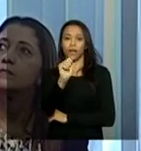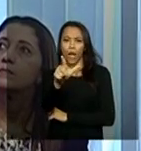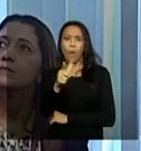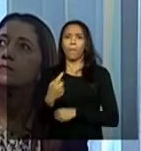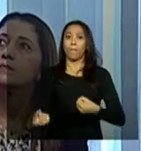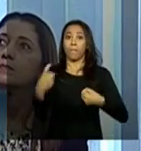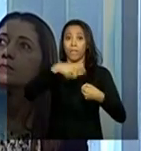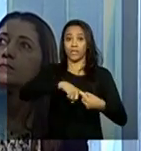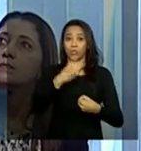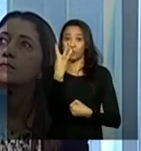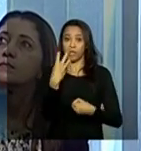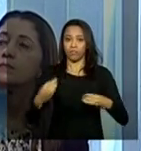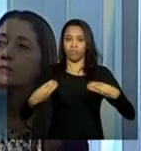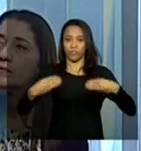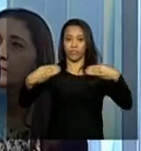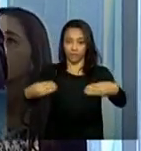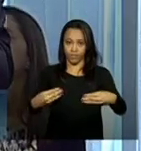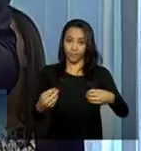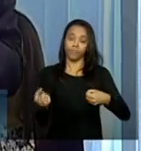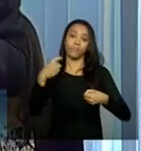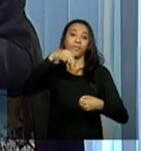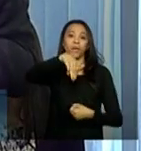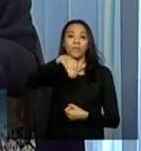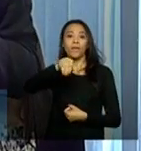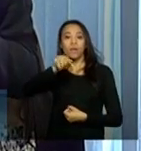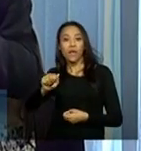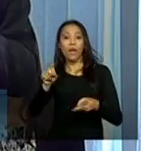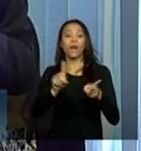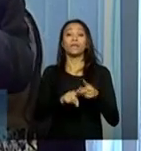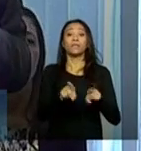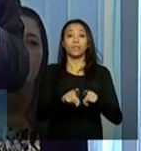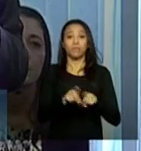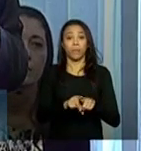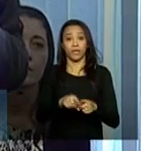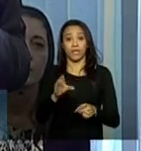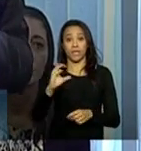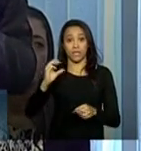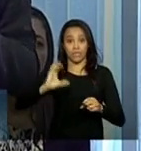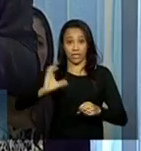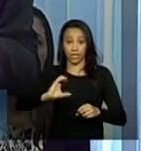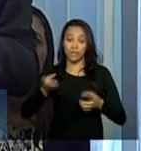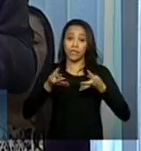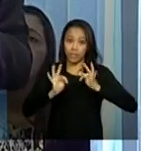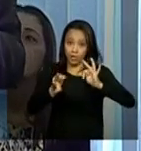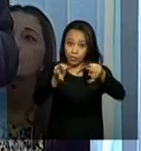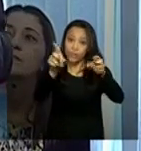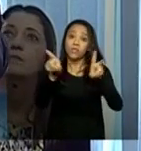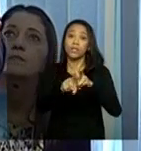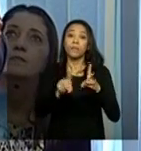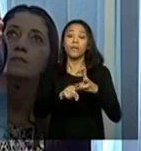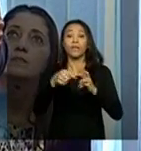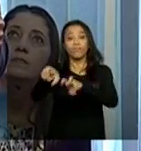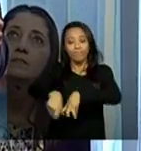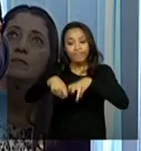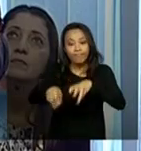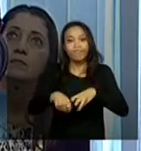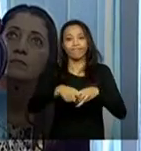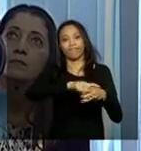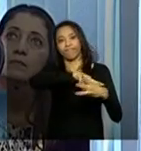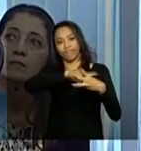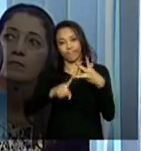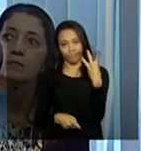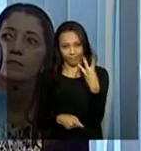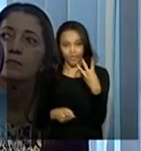ministérios, né, o Ministério do Meio Ambiente, da Ciência e Tecnologia, Agricultura, Pecuária e Abastecimento, com envolvimento direto de